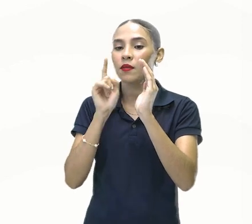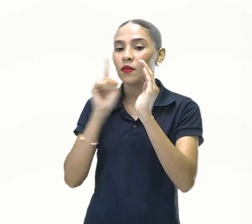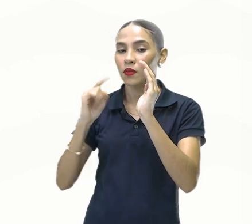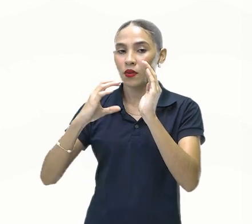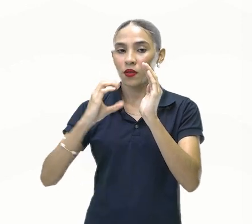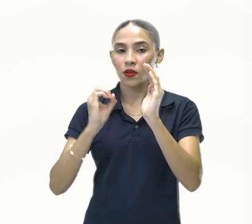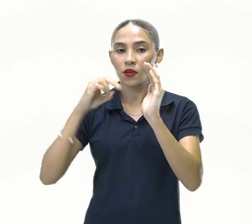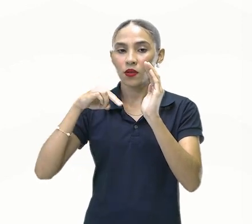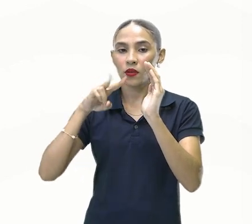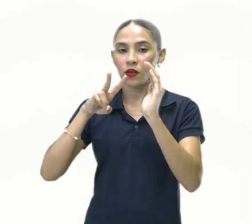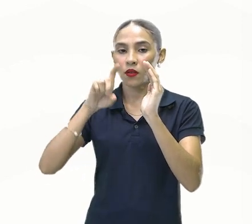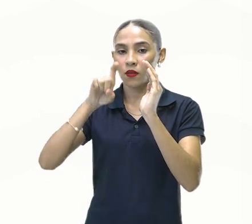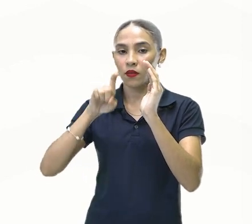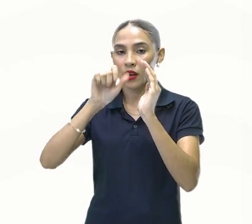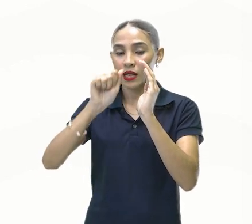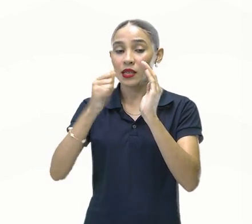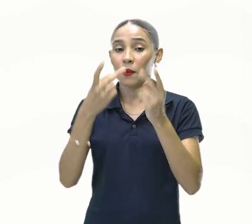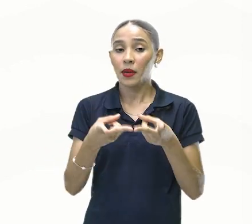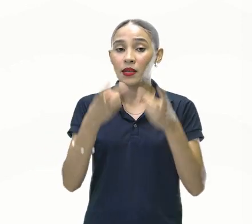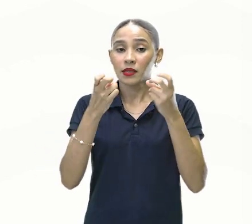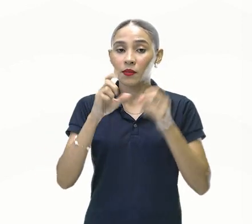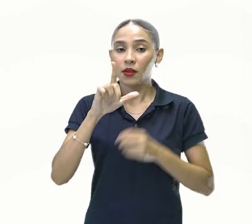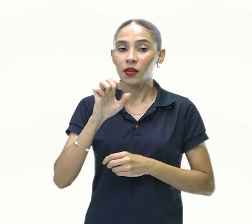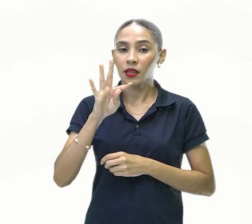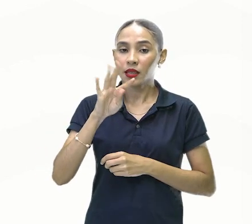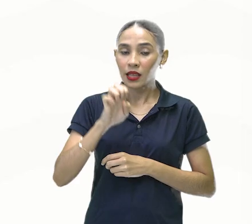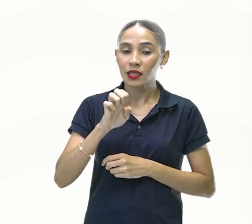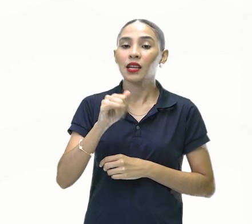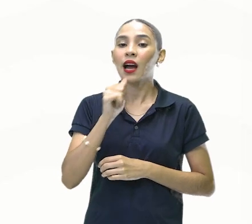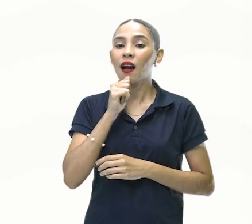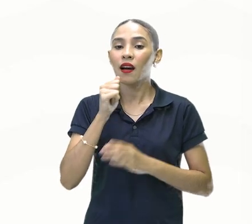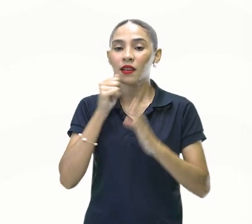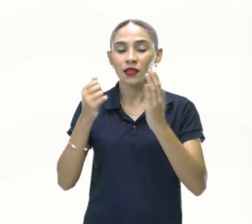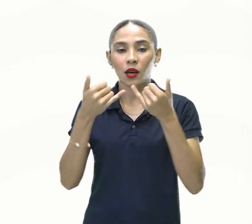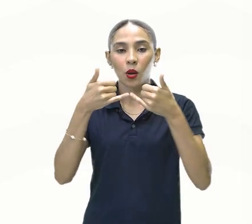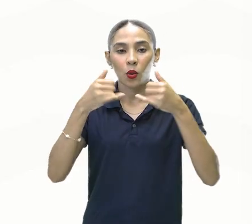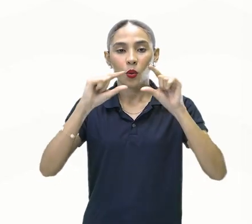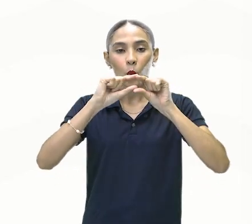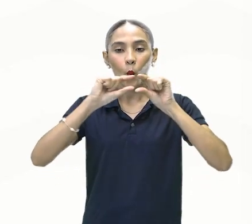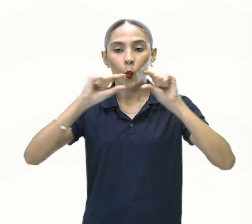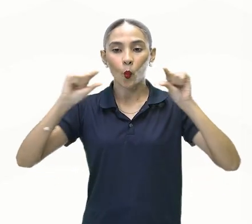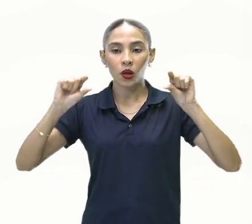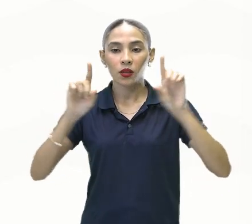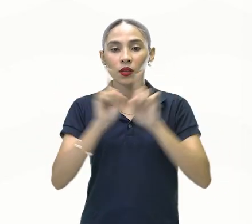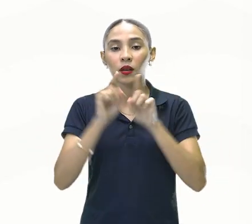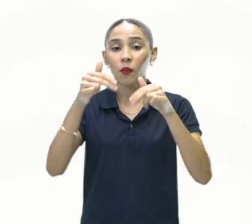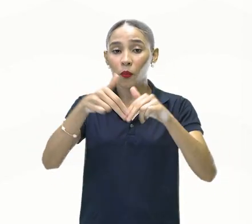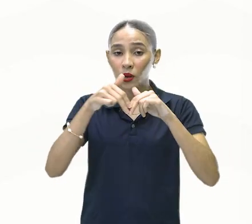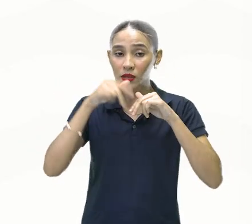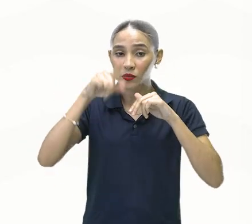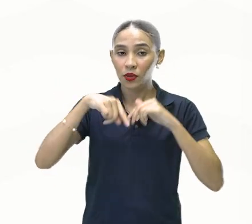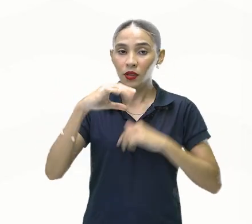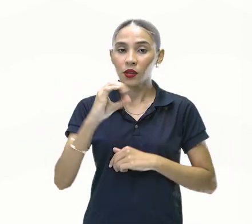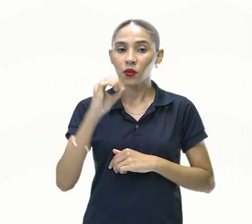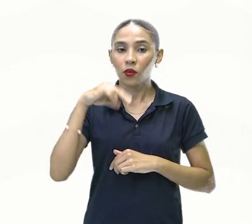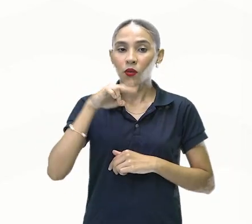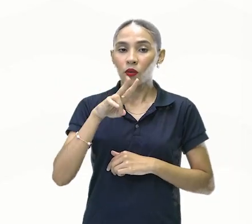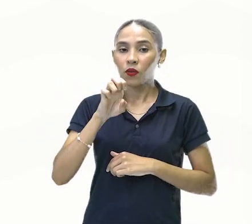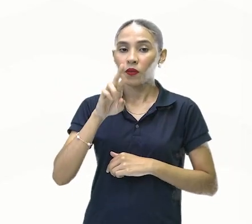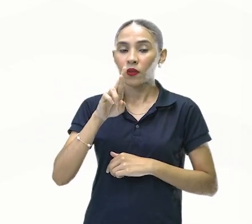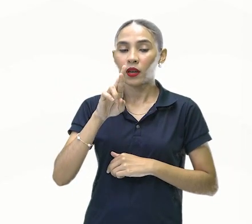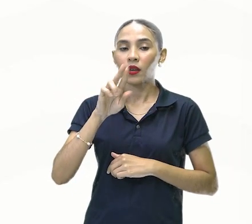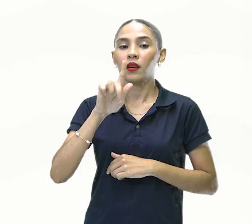lente que eu chamo de plano-convexa. Observe que essa lente ainda é de bordos finos, portanto, ela vai ser